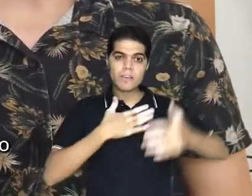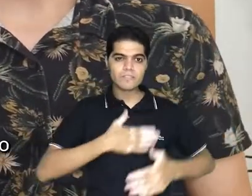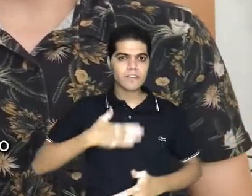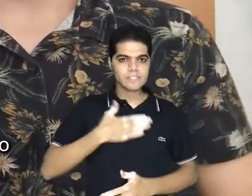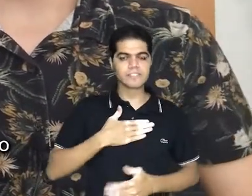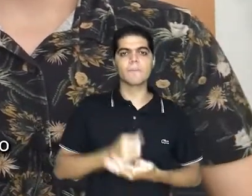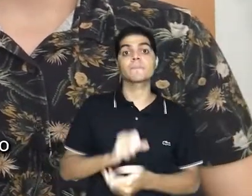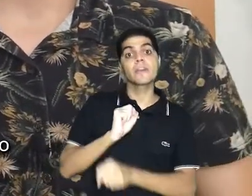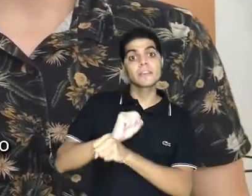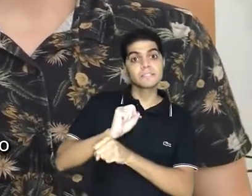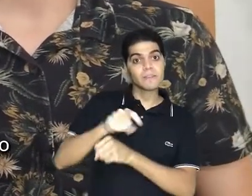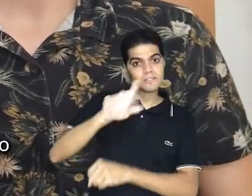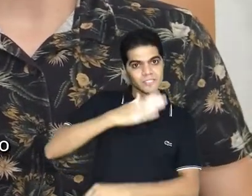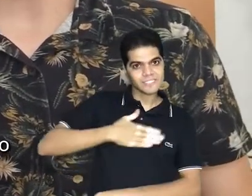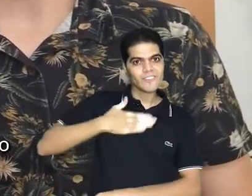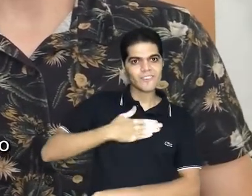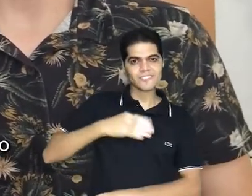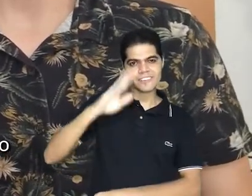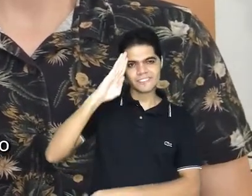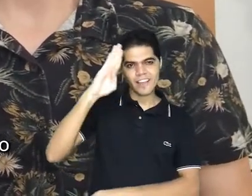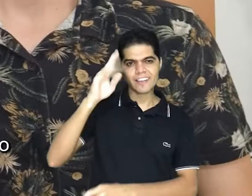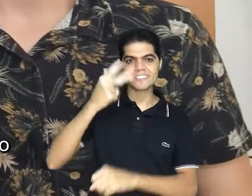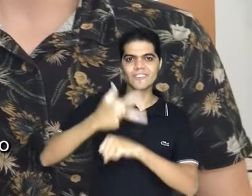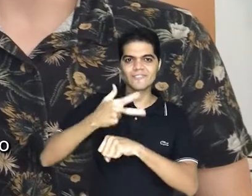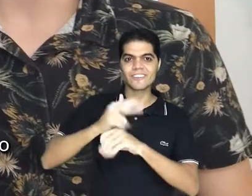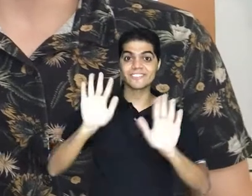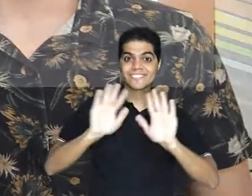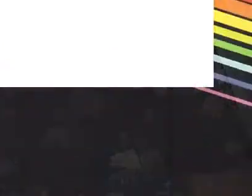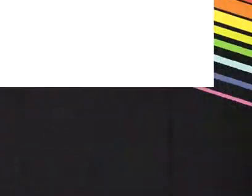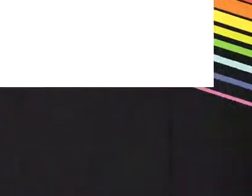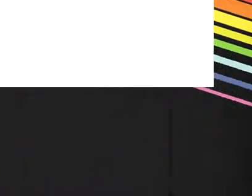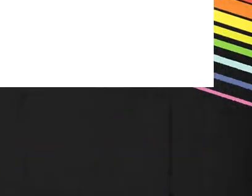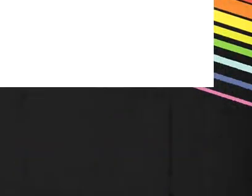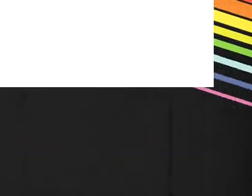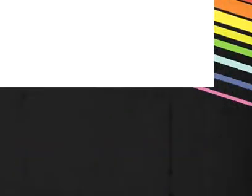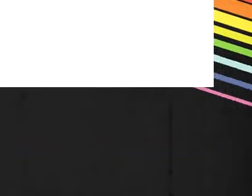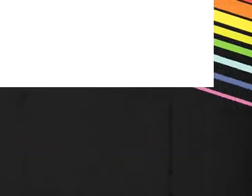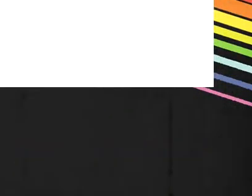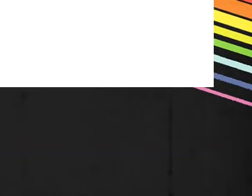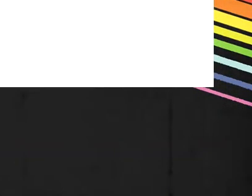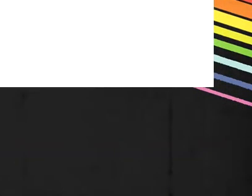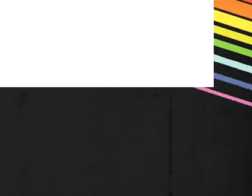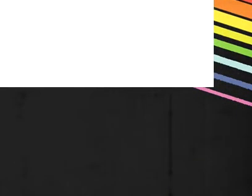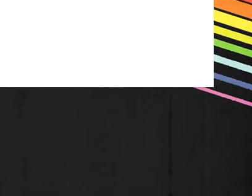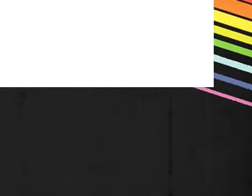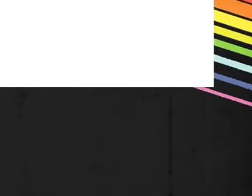vocês acharam espero que vocês tenham gostado até o próximo e tchau tchau